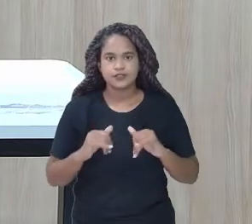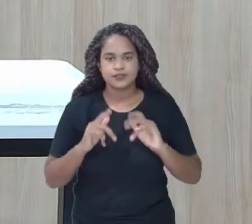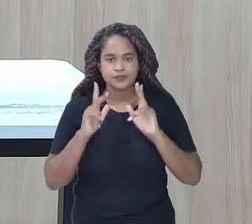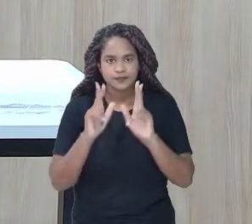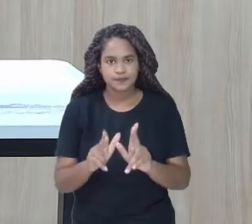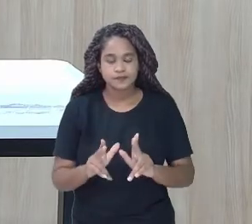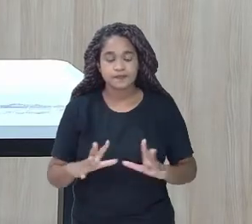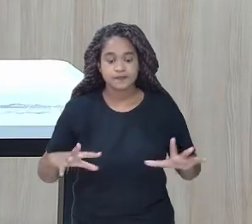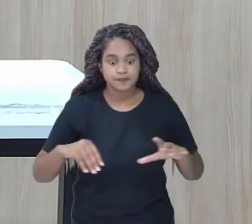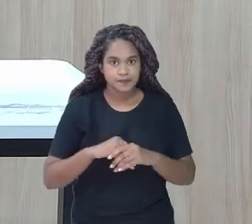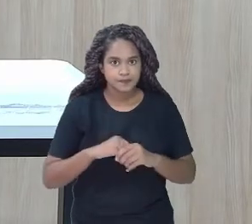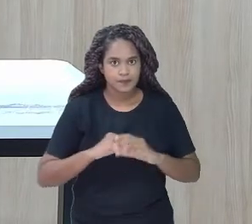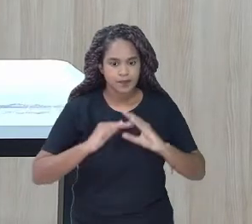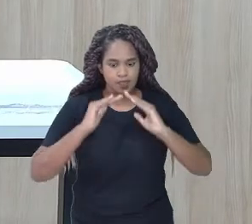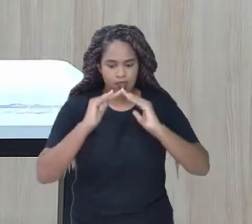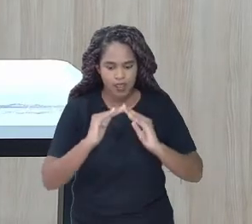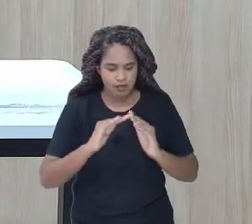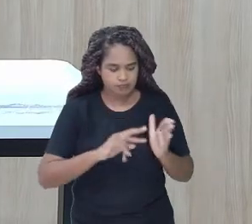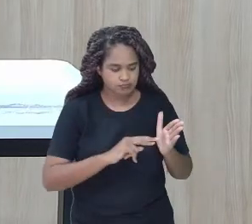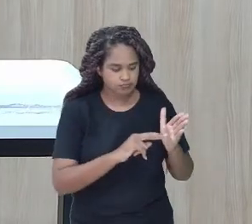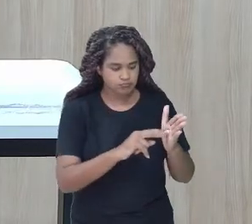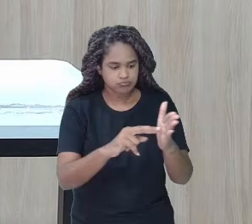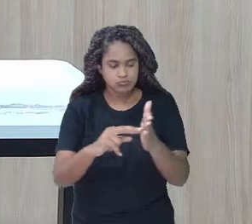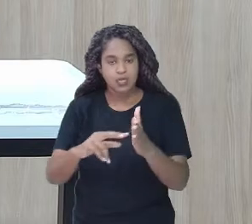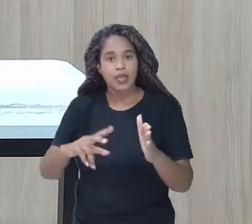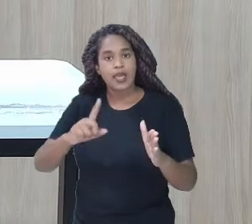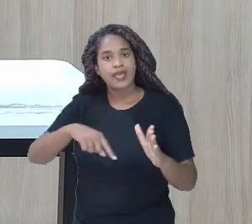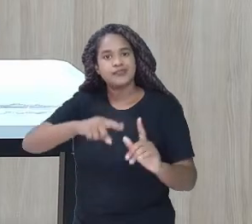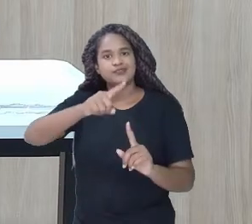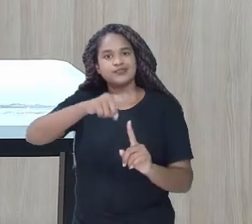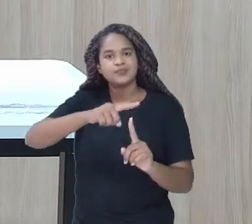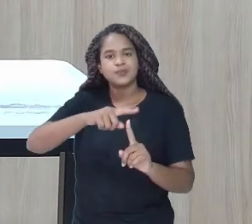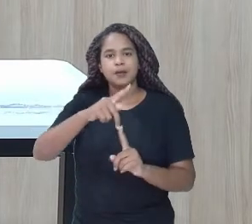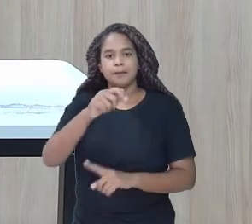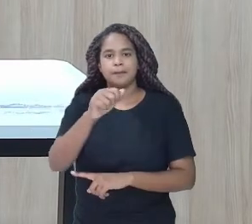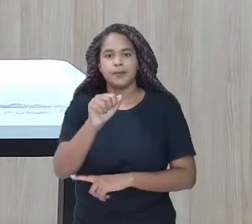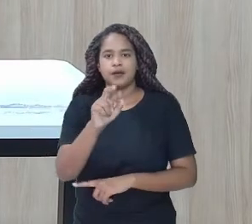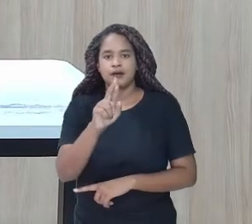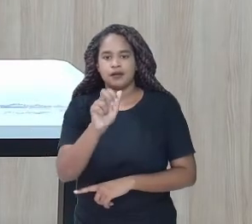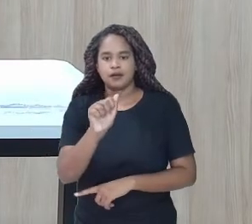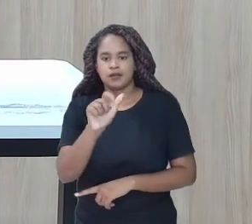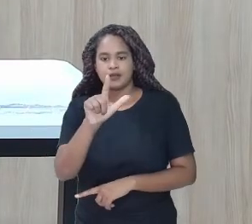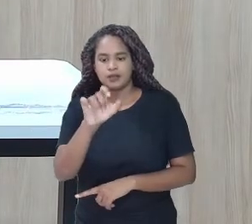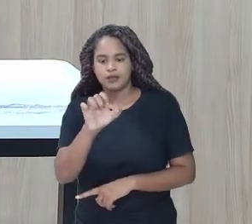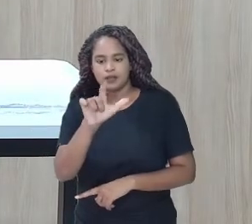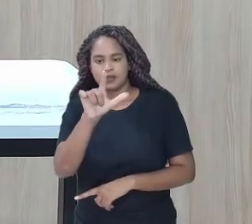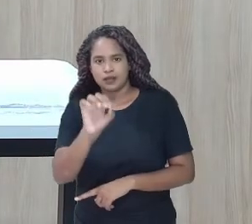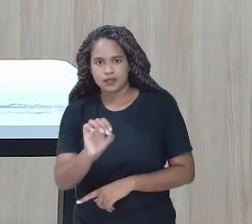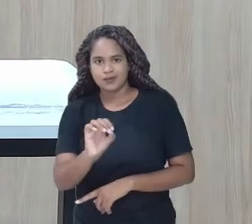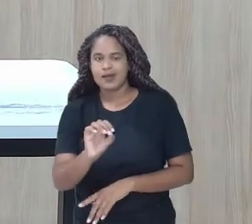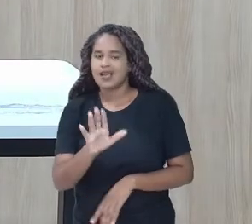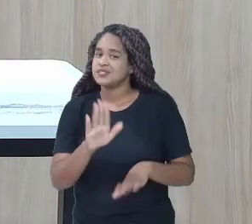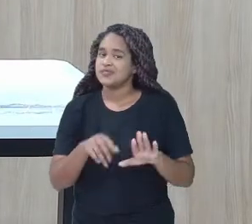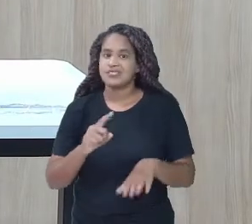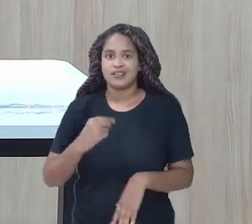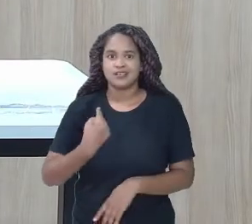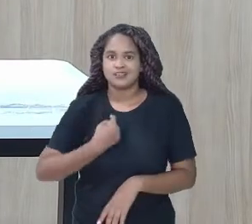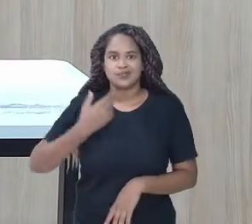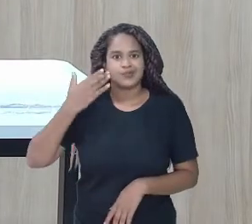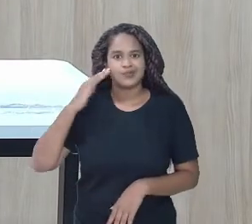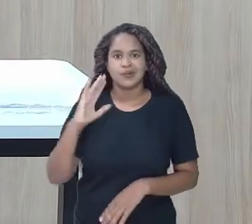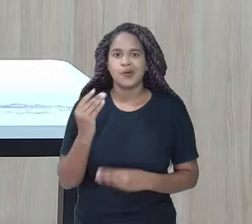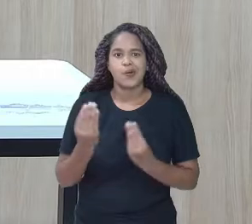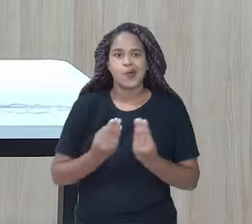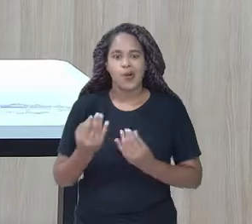elétrica da nossa casa, é colocado o circuito elétrico paralelo. é uma coisa que nem sabemos disso, né? Como é o circuito